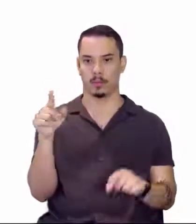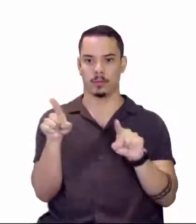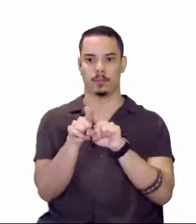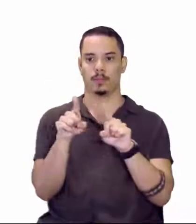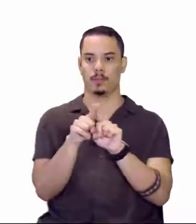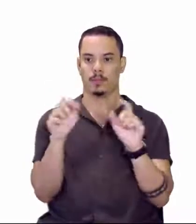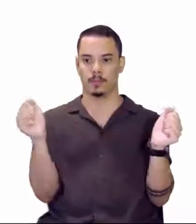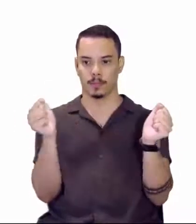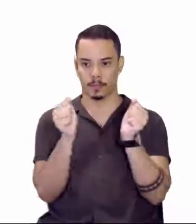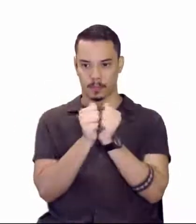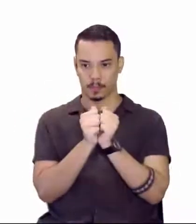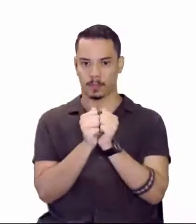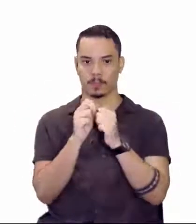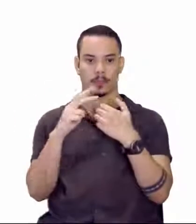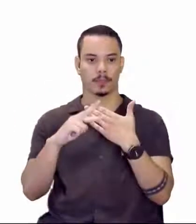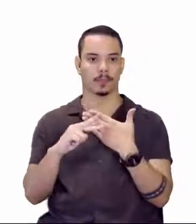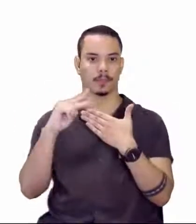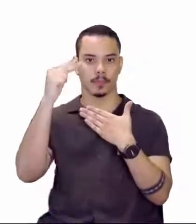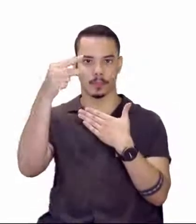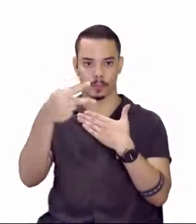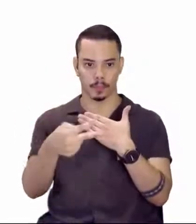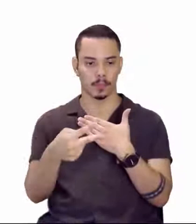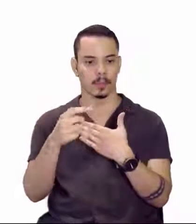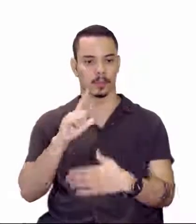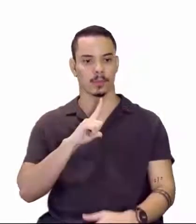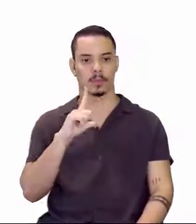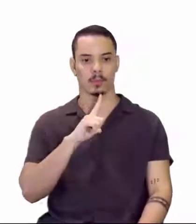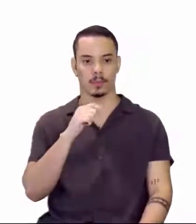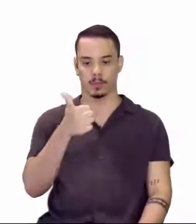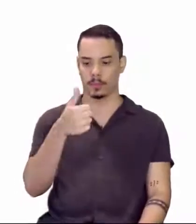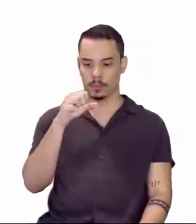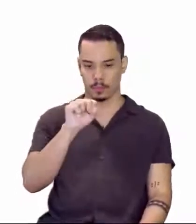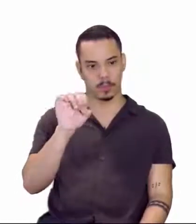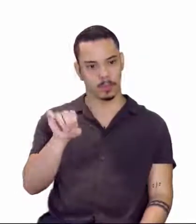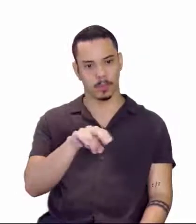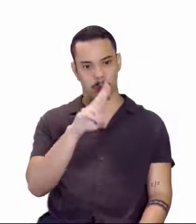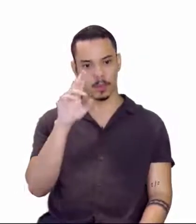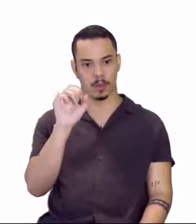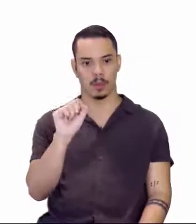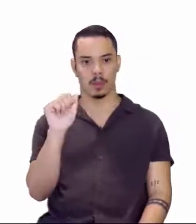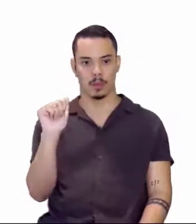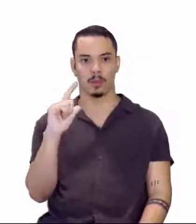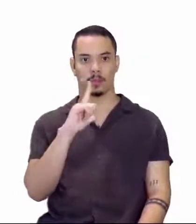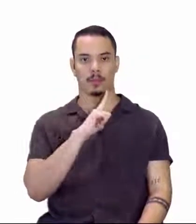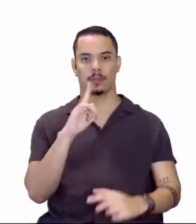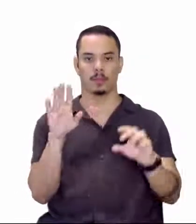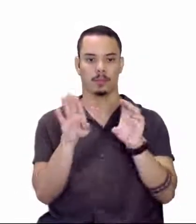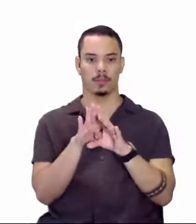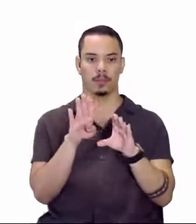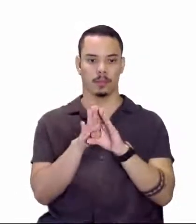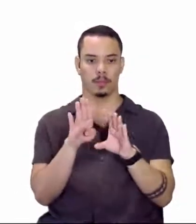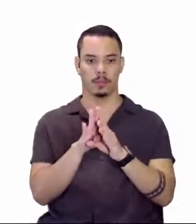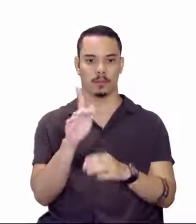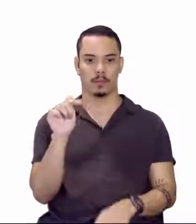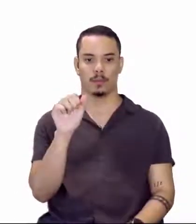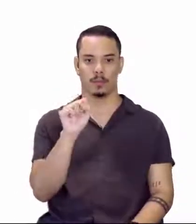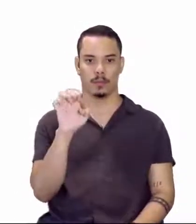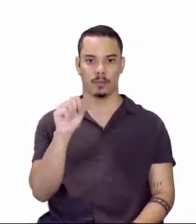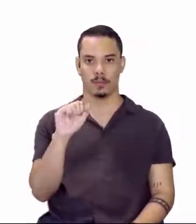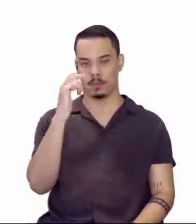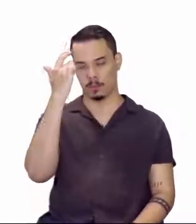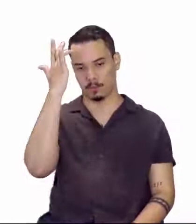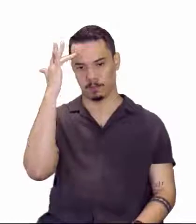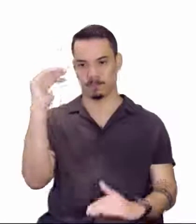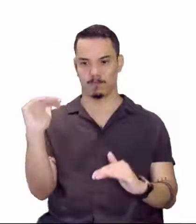última camada. E, consequentemente, 18 ou 8A, nós temos os gases nobres,